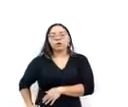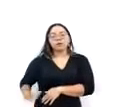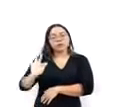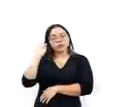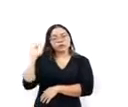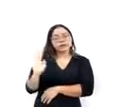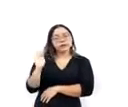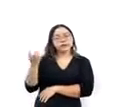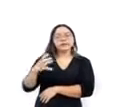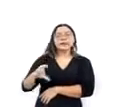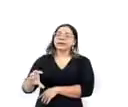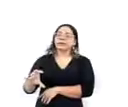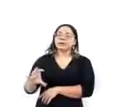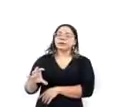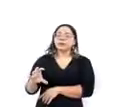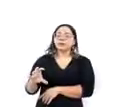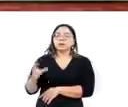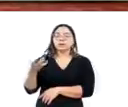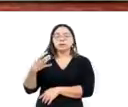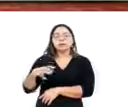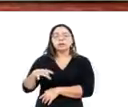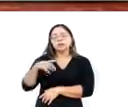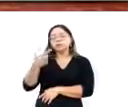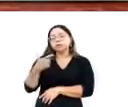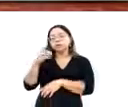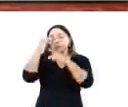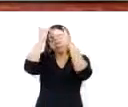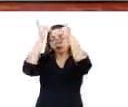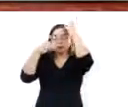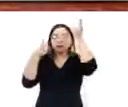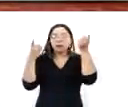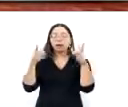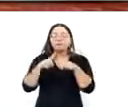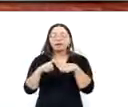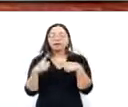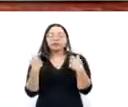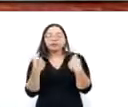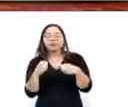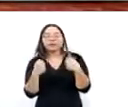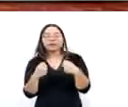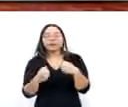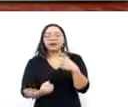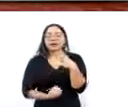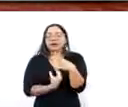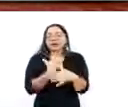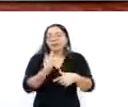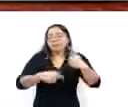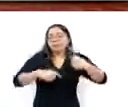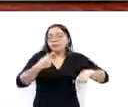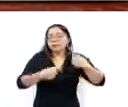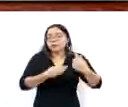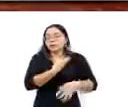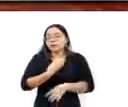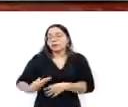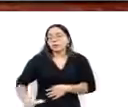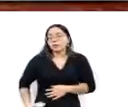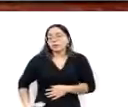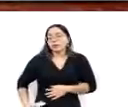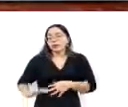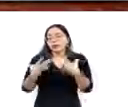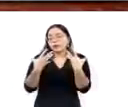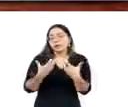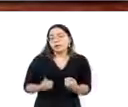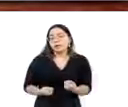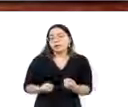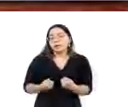governo federal não tivesse com a mesma intenção, com a mesma intensidade, talvez fosse necessário criar políticas públicas que viesse